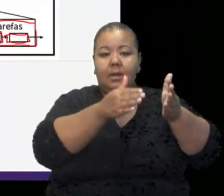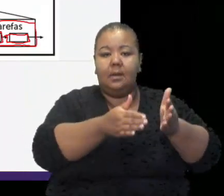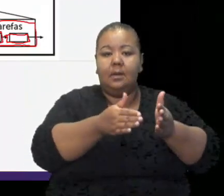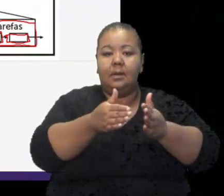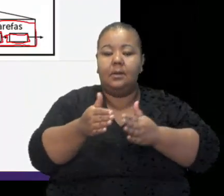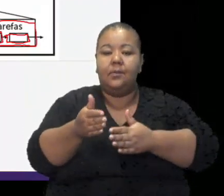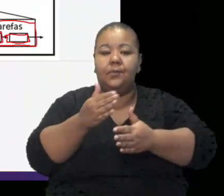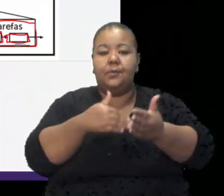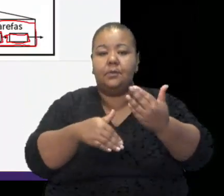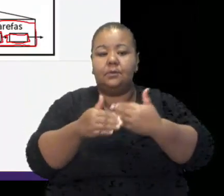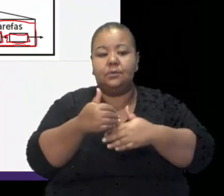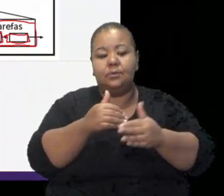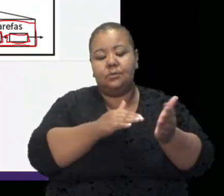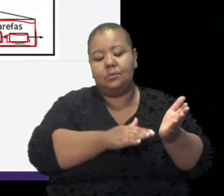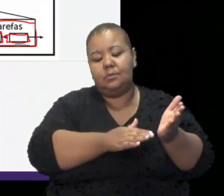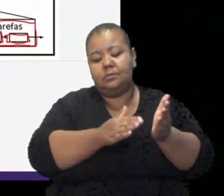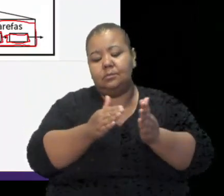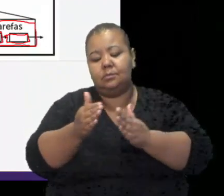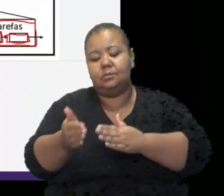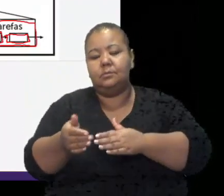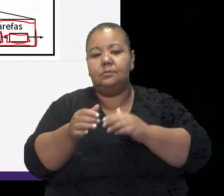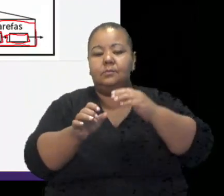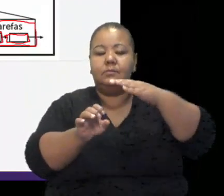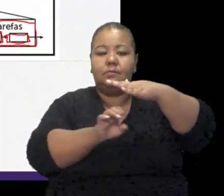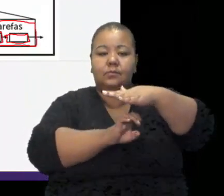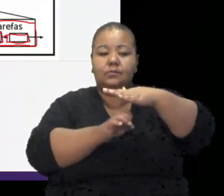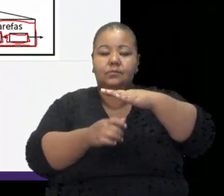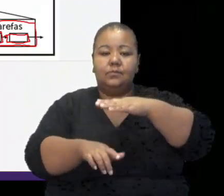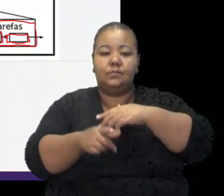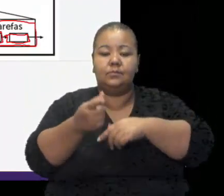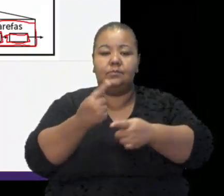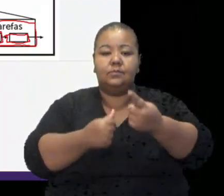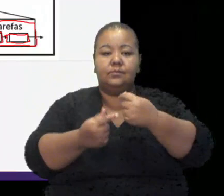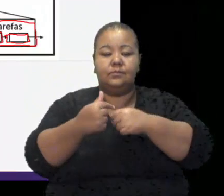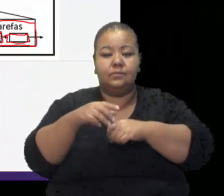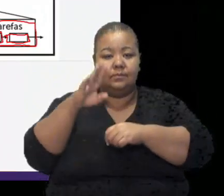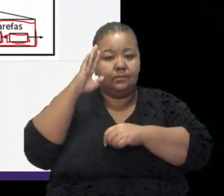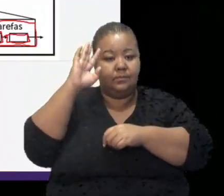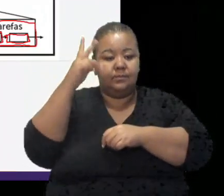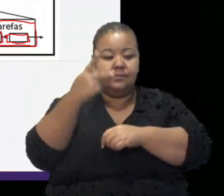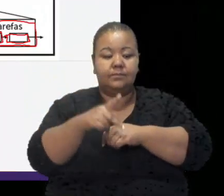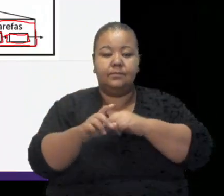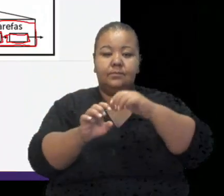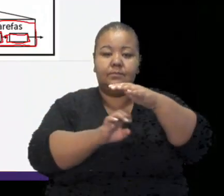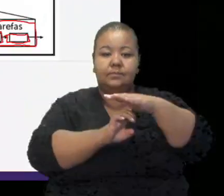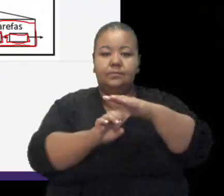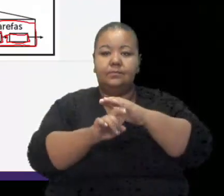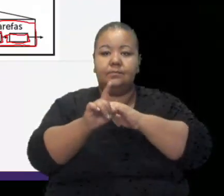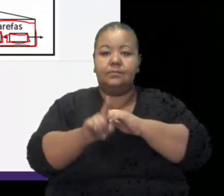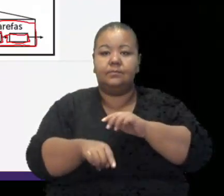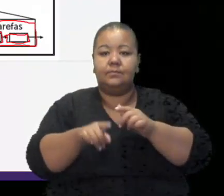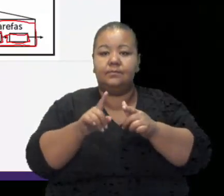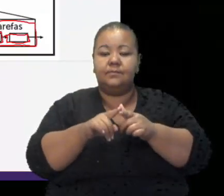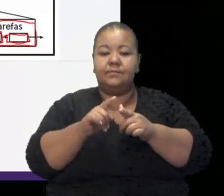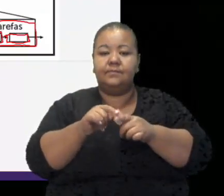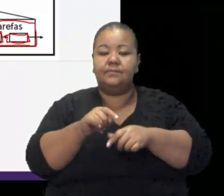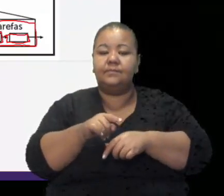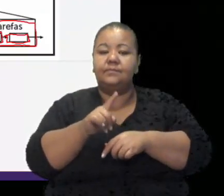Todo o processo da empresa ou do negócio principal da empresa. A gente costuma chamar isso também de core business, né? Que